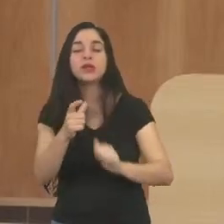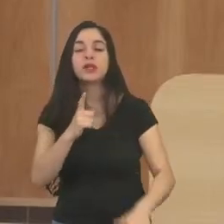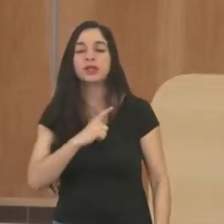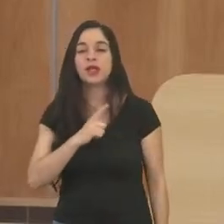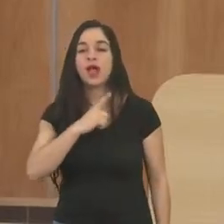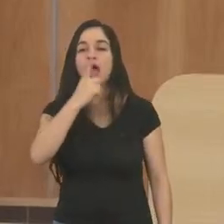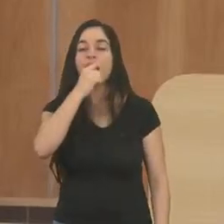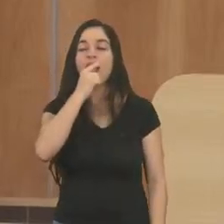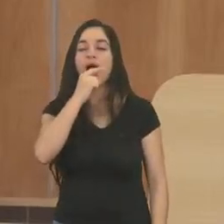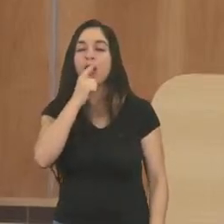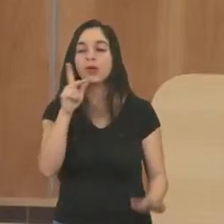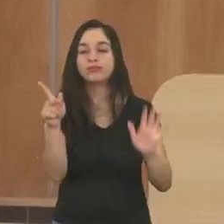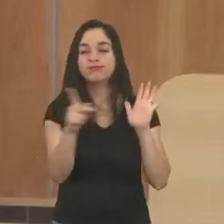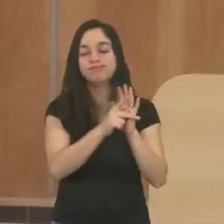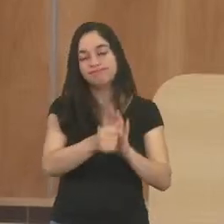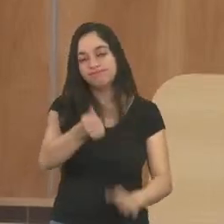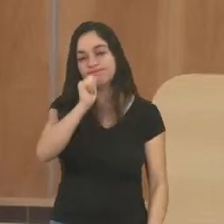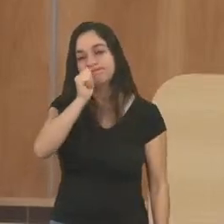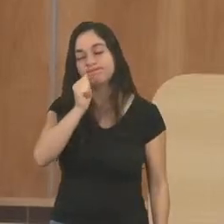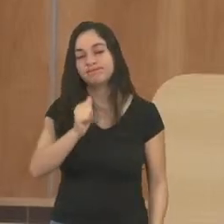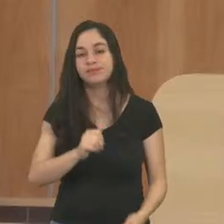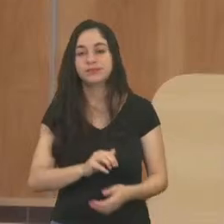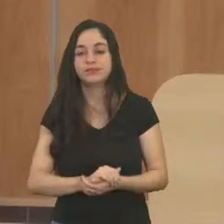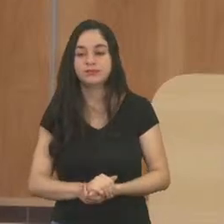ter água potável.